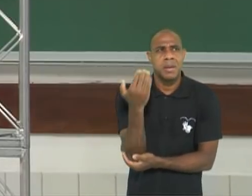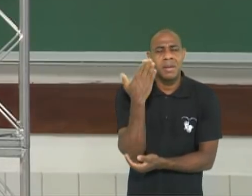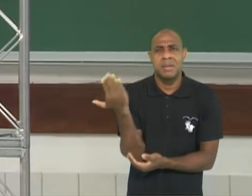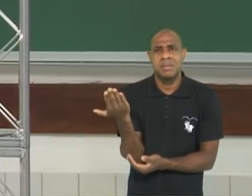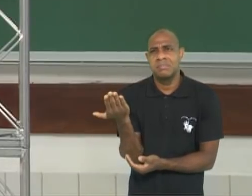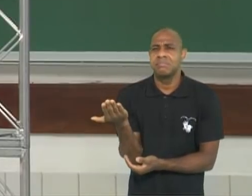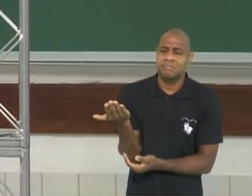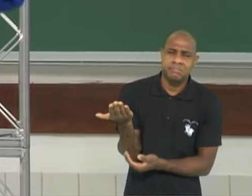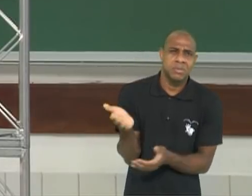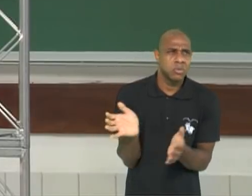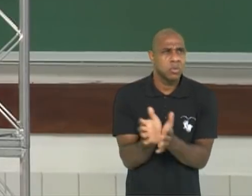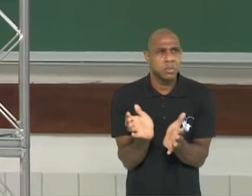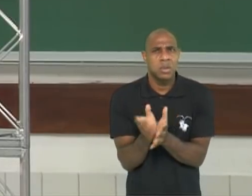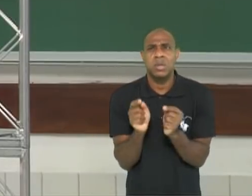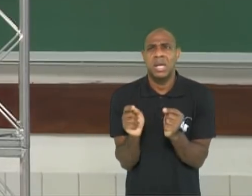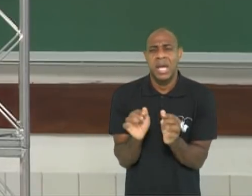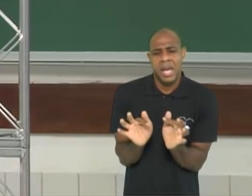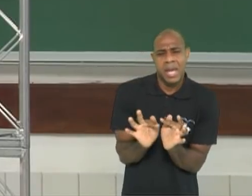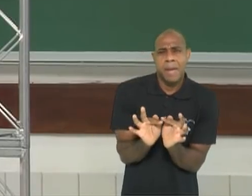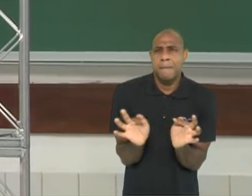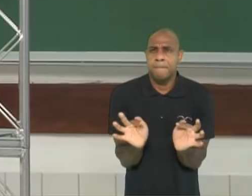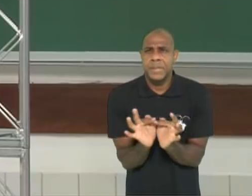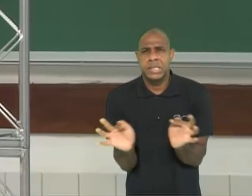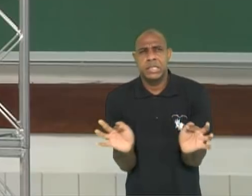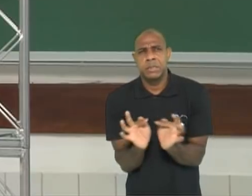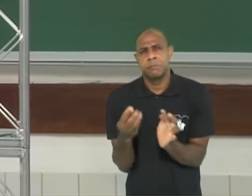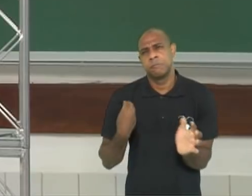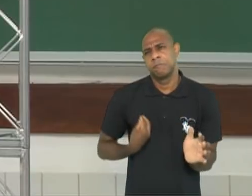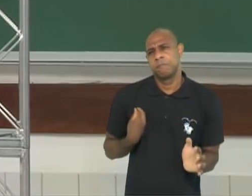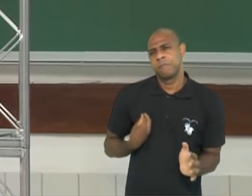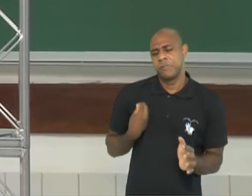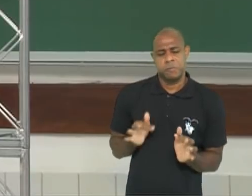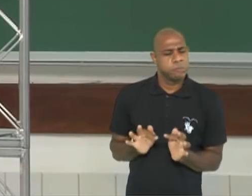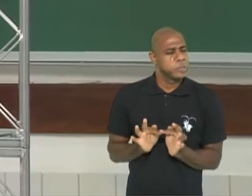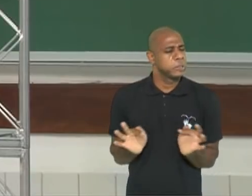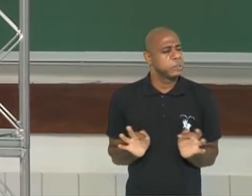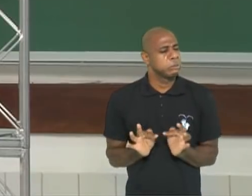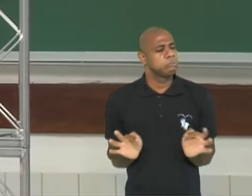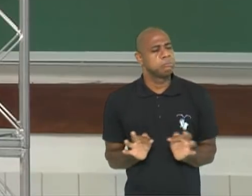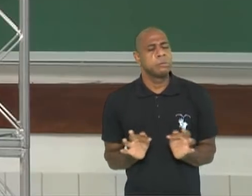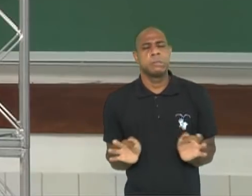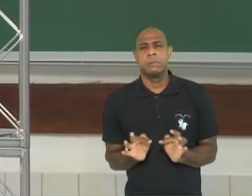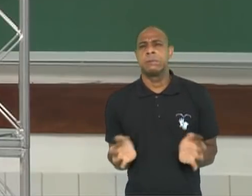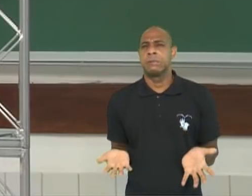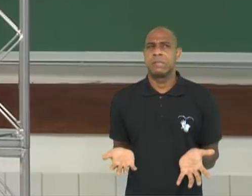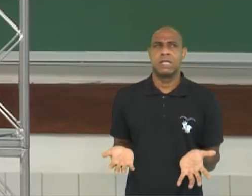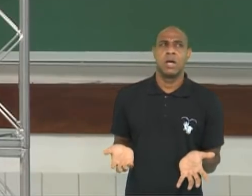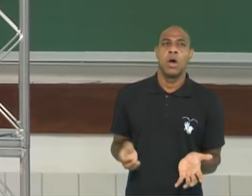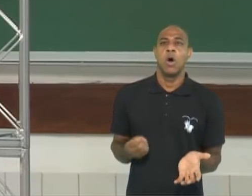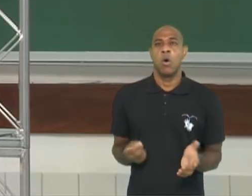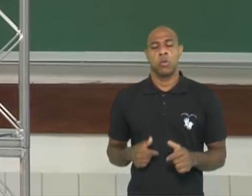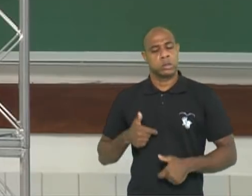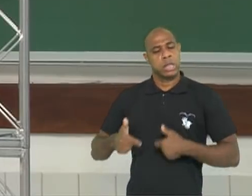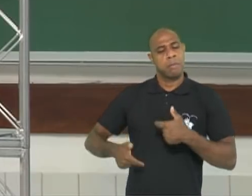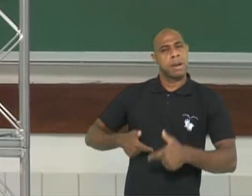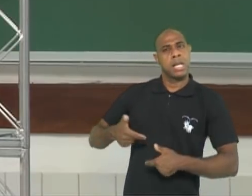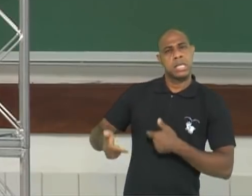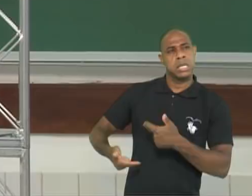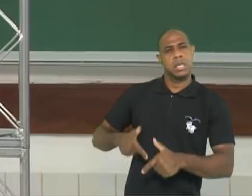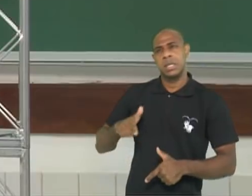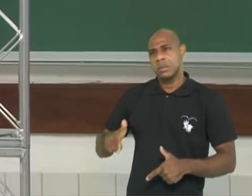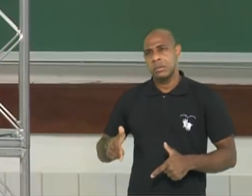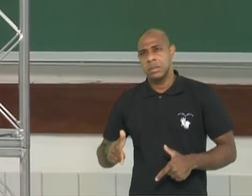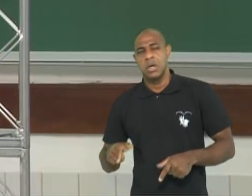Entre aspas, humildade, vivendo de uma maneira muito simples, né? Ou trabalhando através do trabalho,